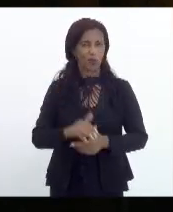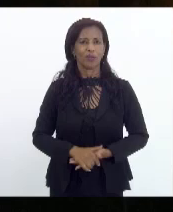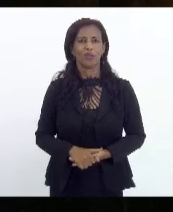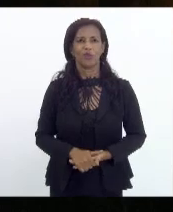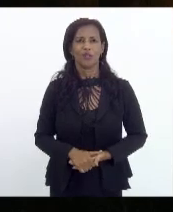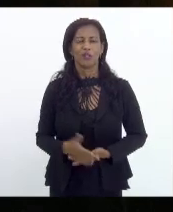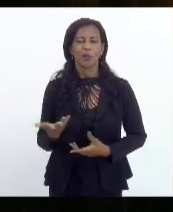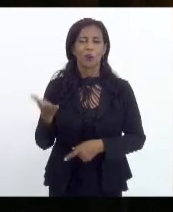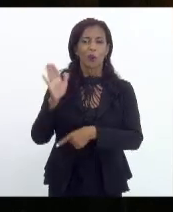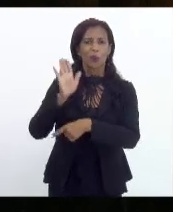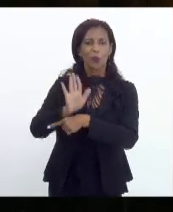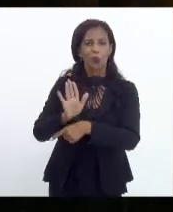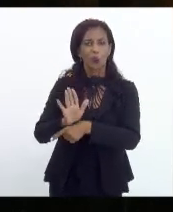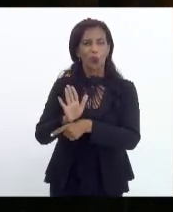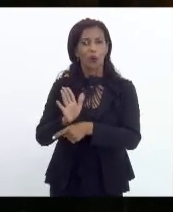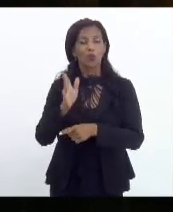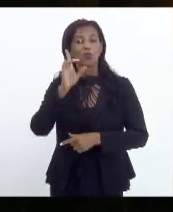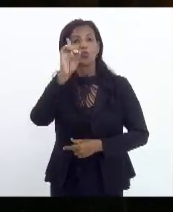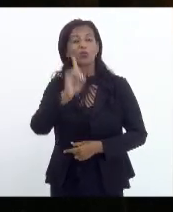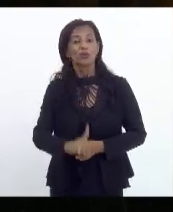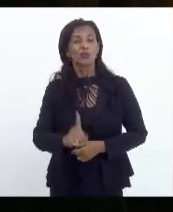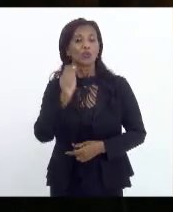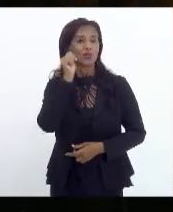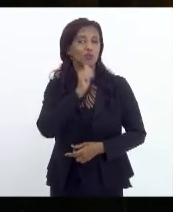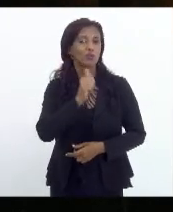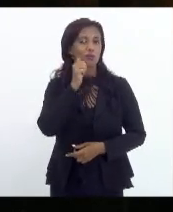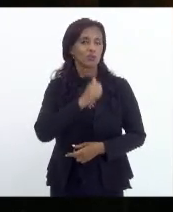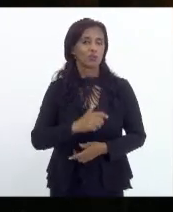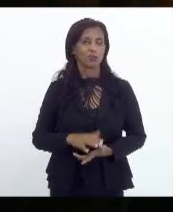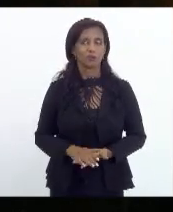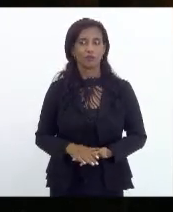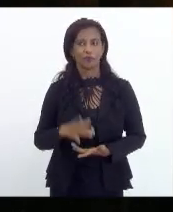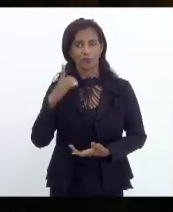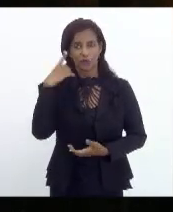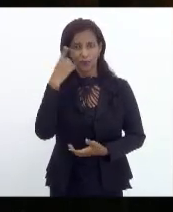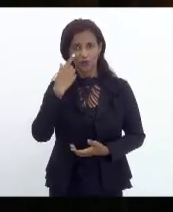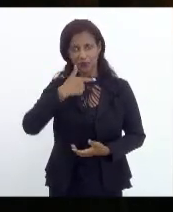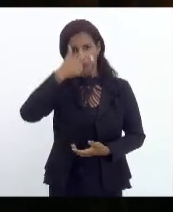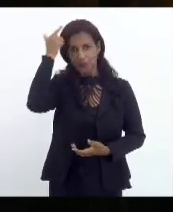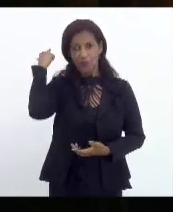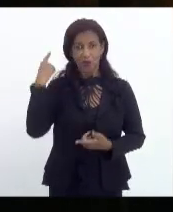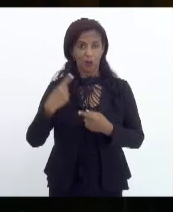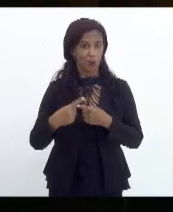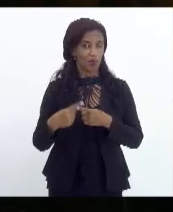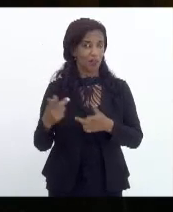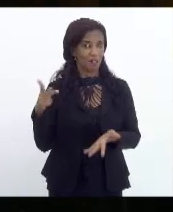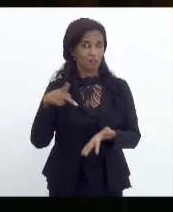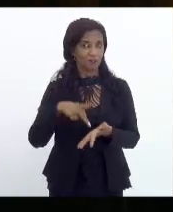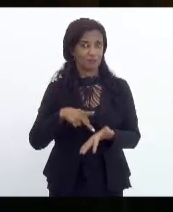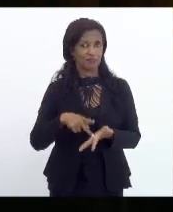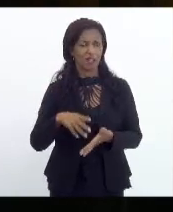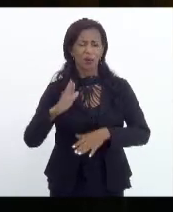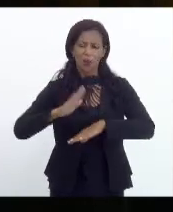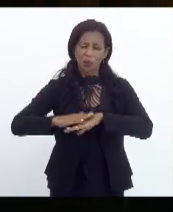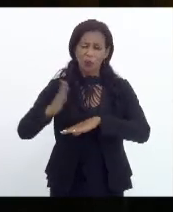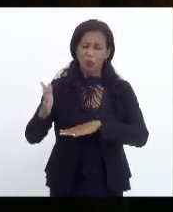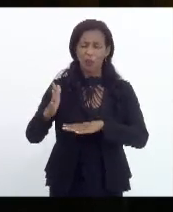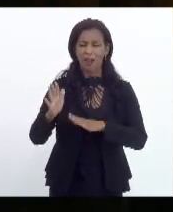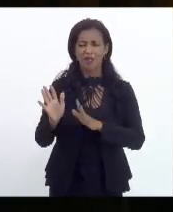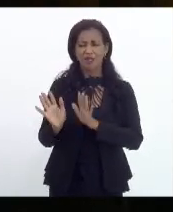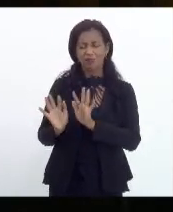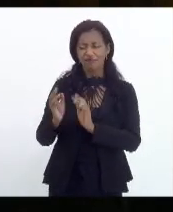defesa em especial do direito das mulheres deputada Lucinha porque na realidade por mais